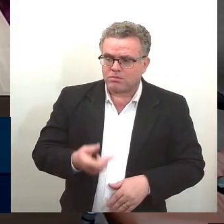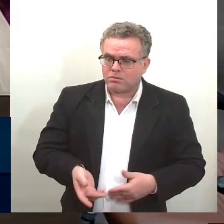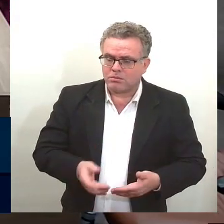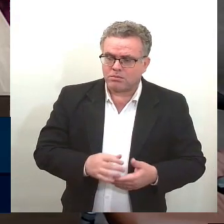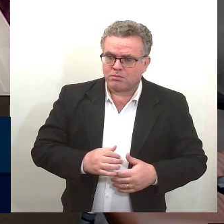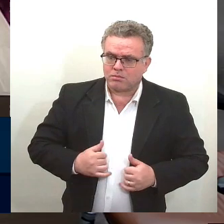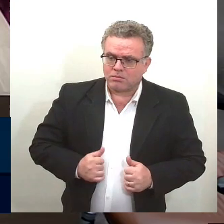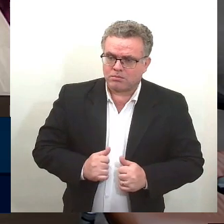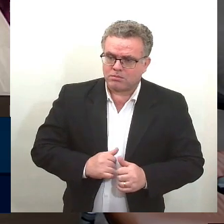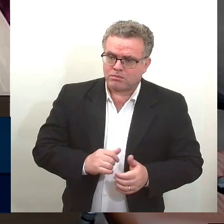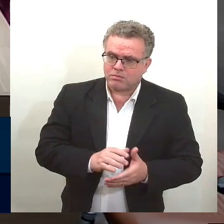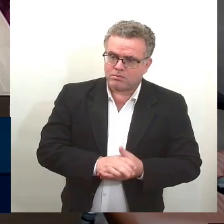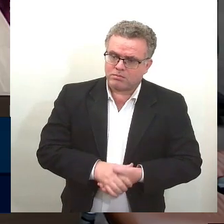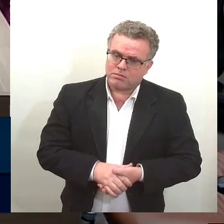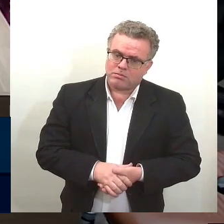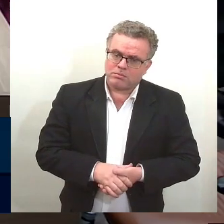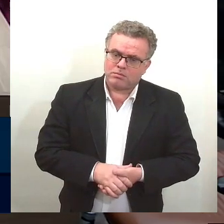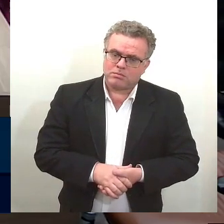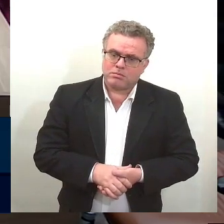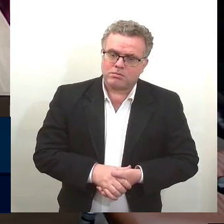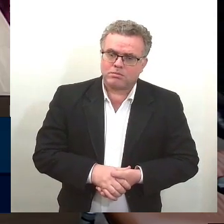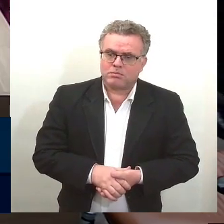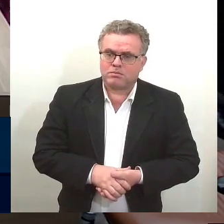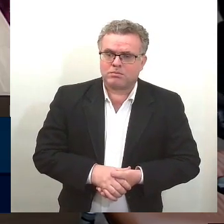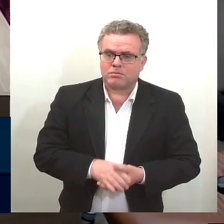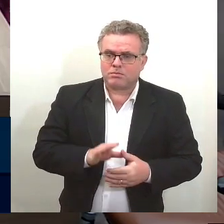Com a palavra o deputado Garibaldi.